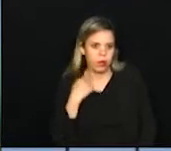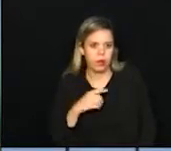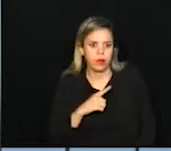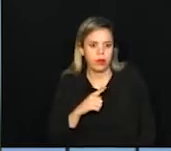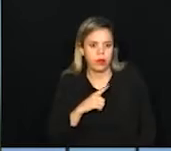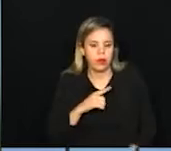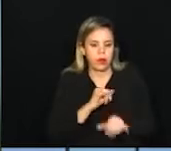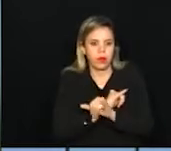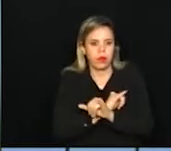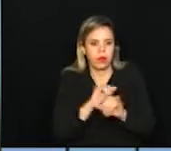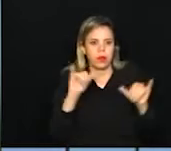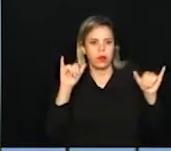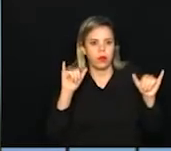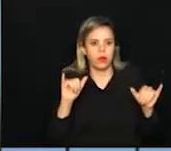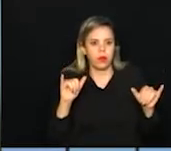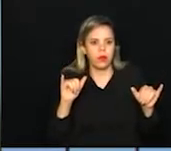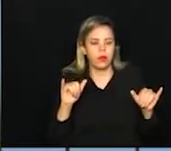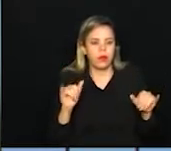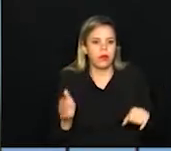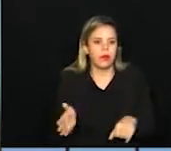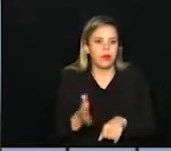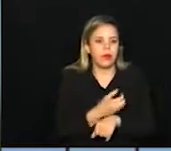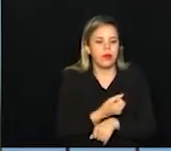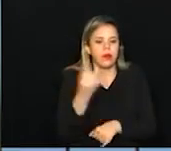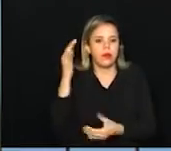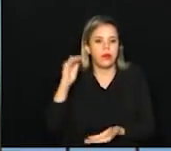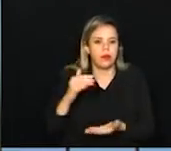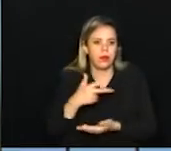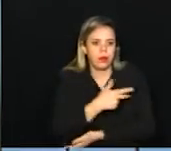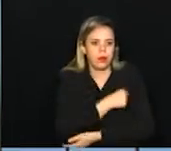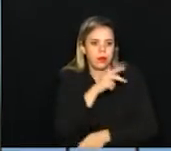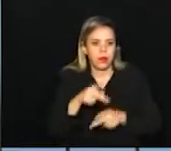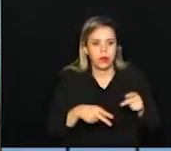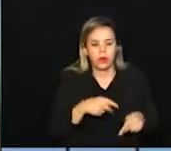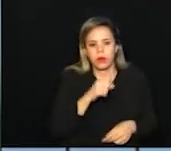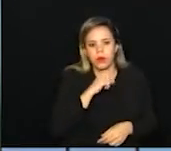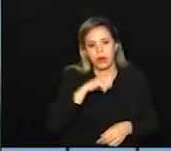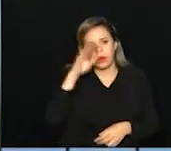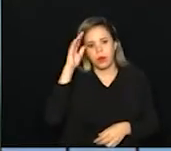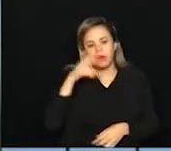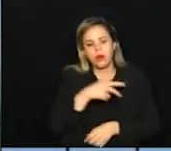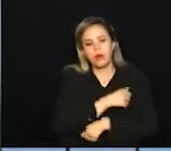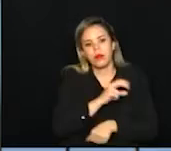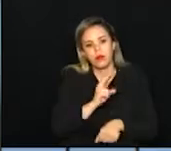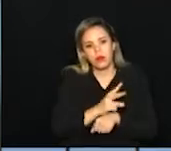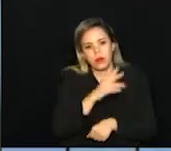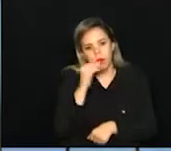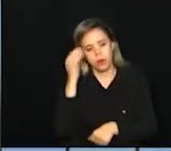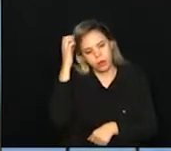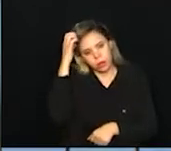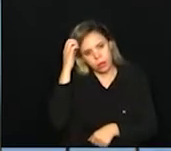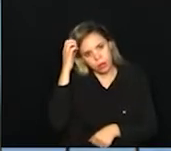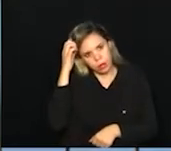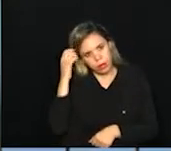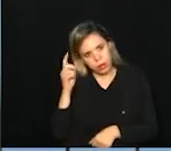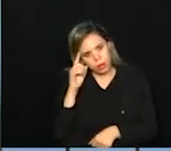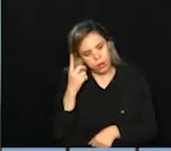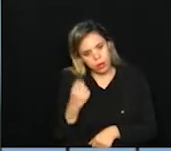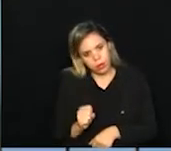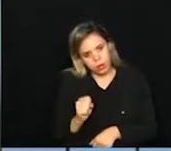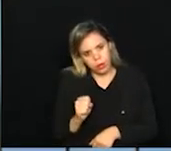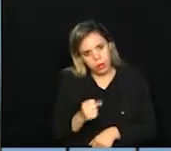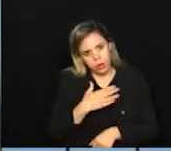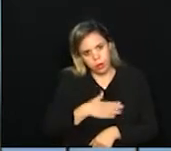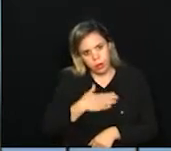aí o anúncio da antecipação da vacinação de adultos e a imunização de adolescentes a partir do dia 18